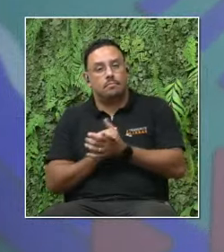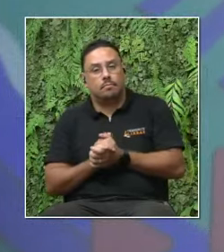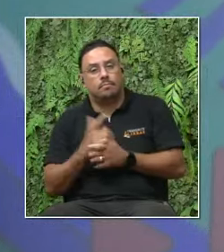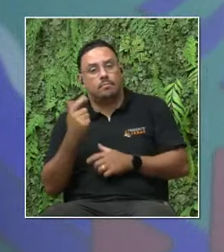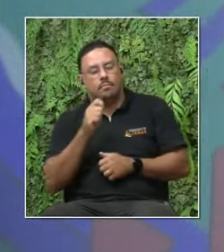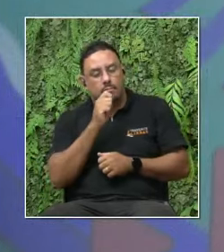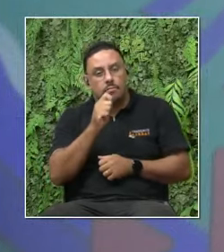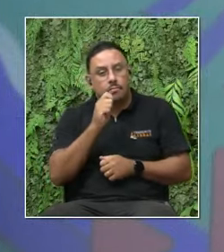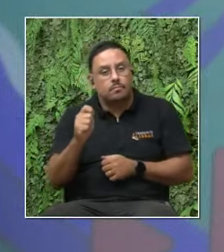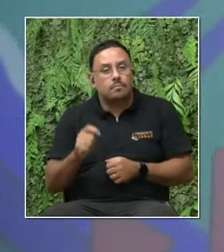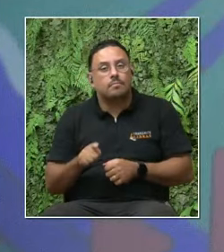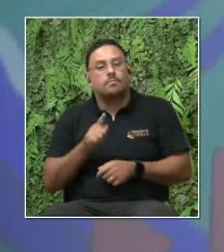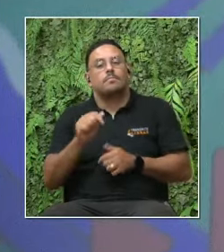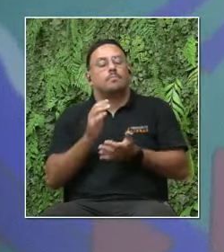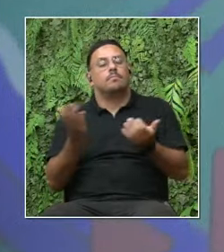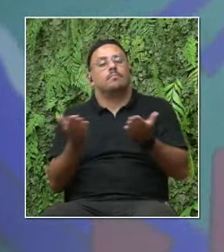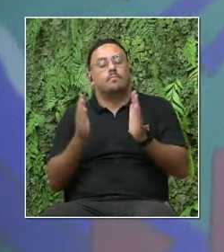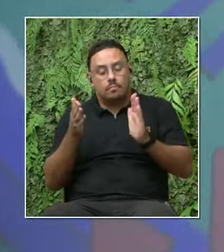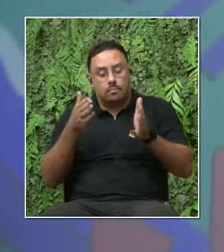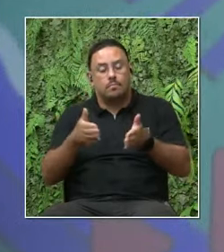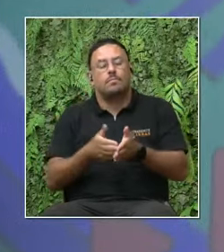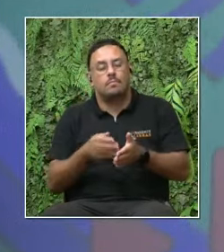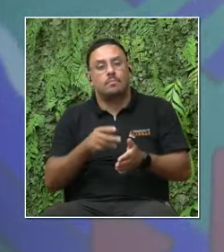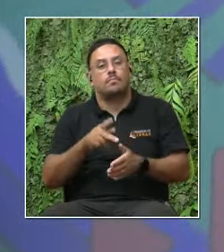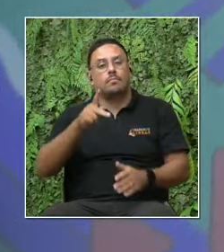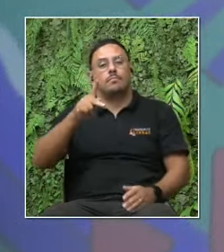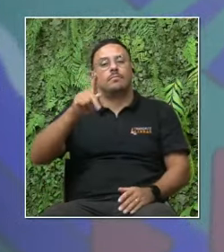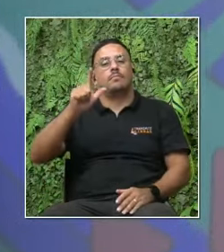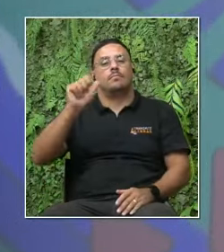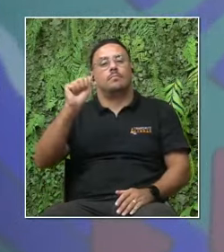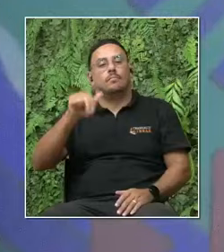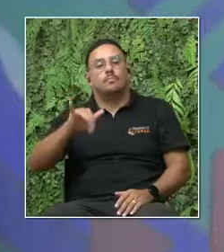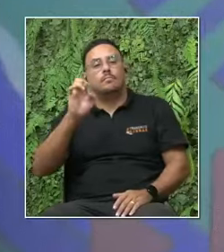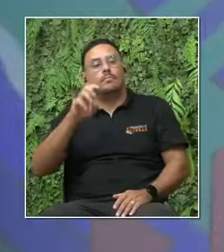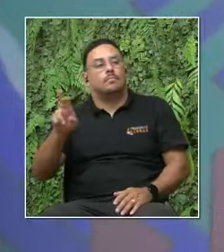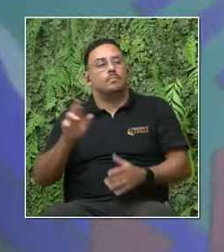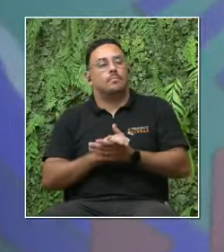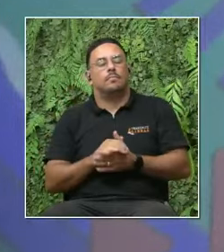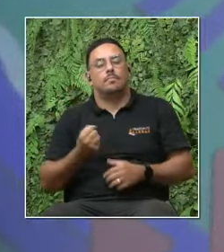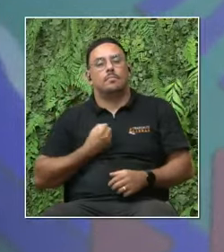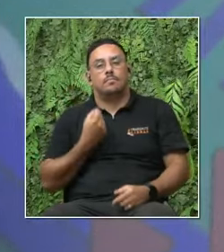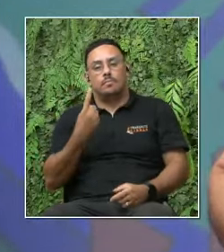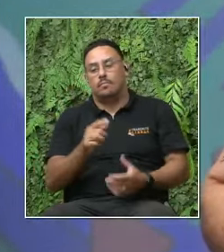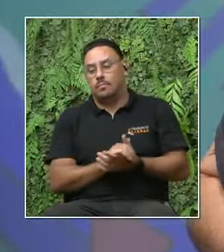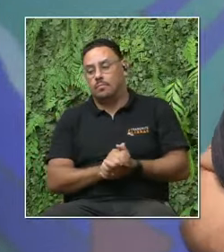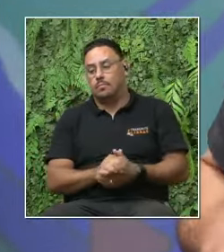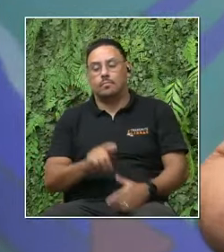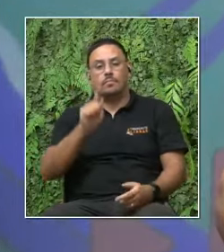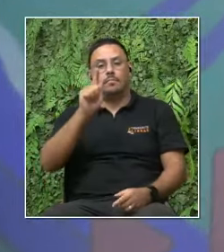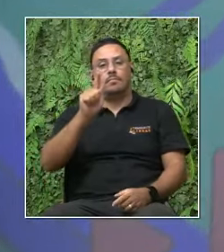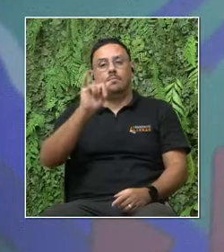comentarista e o outro coment está aí e é o nosso Player número um J Campos